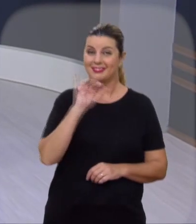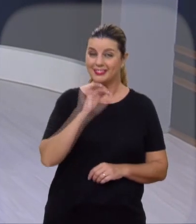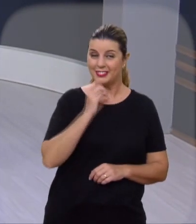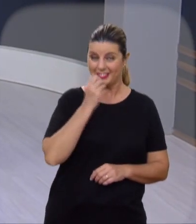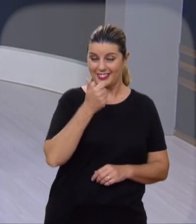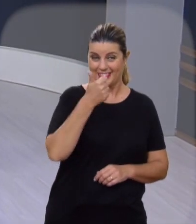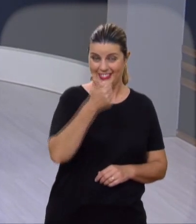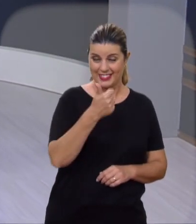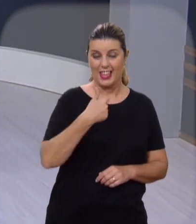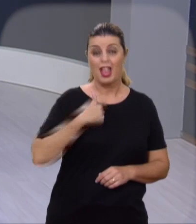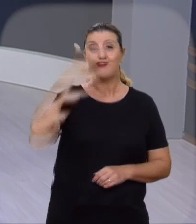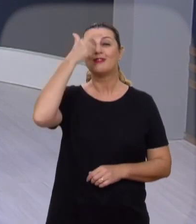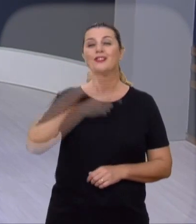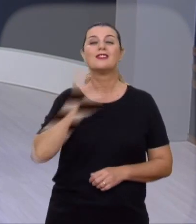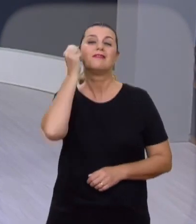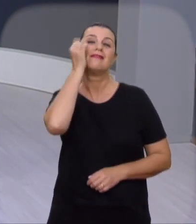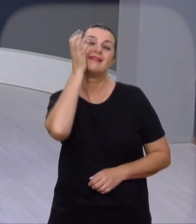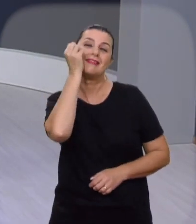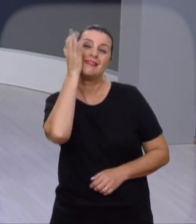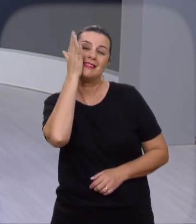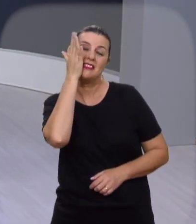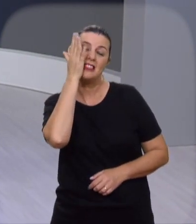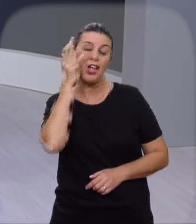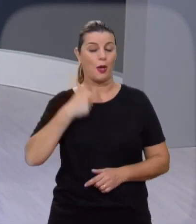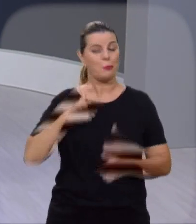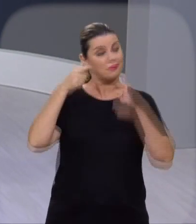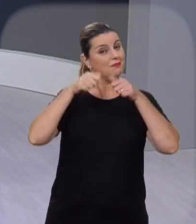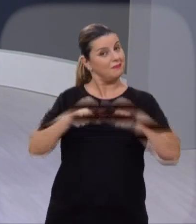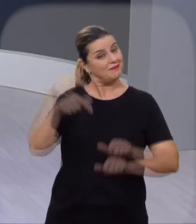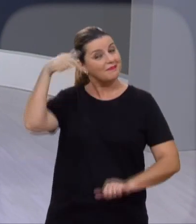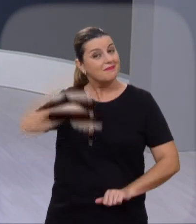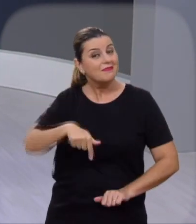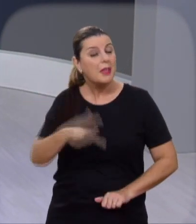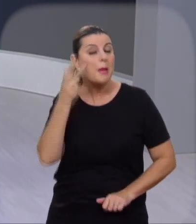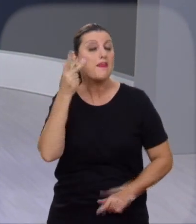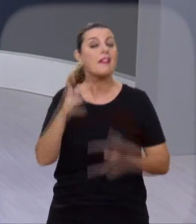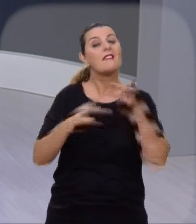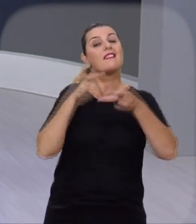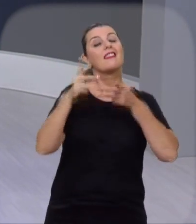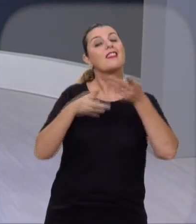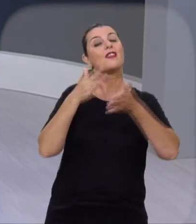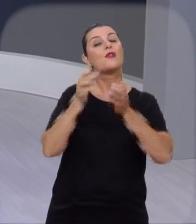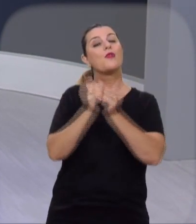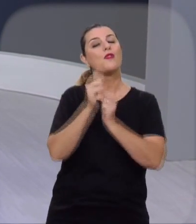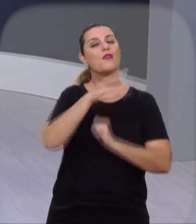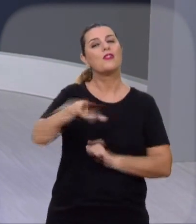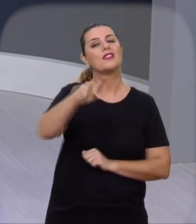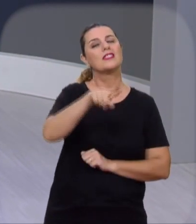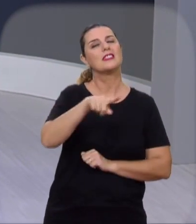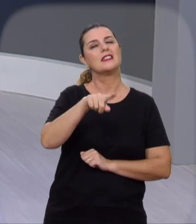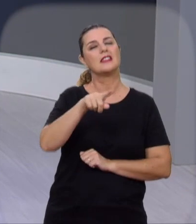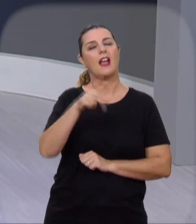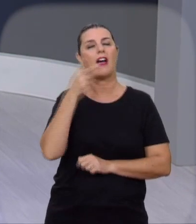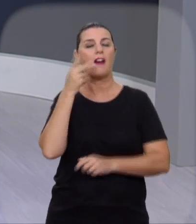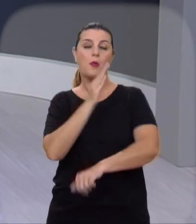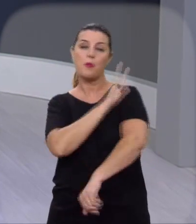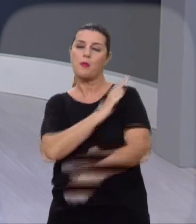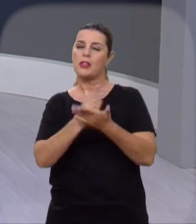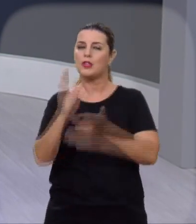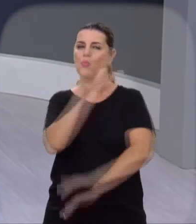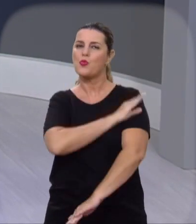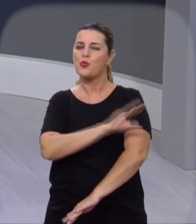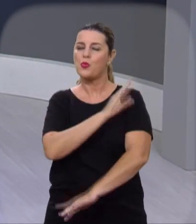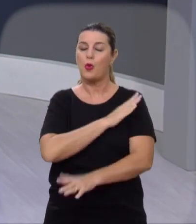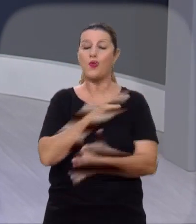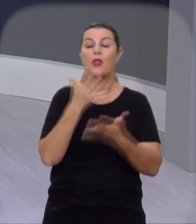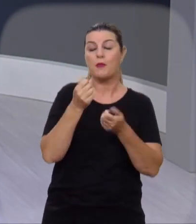Olá, tudo bem? Eu sou Letícia Muniz. Estou aqui hoje para conversar com você e dar início a um curso onde nós